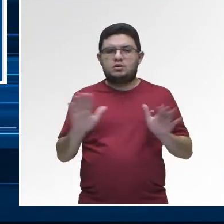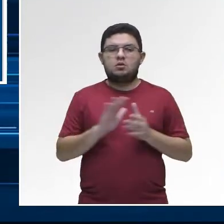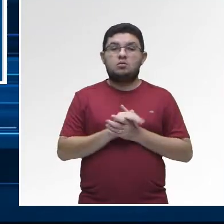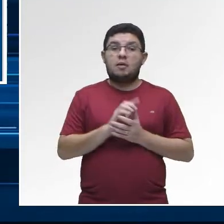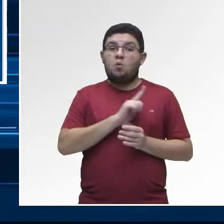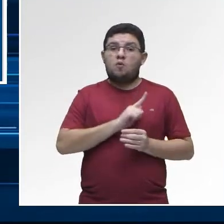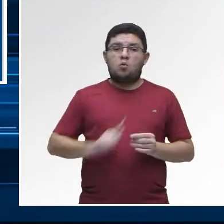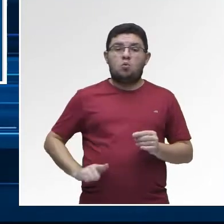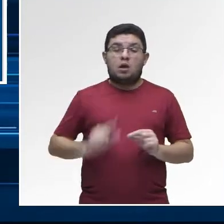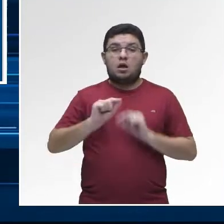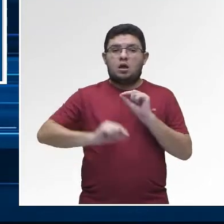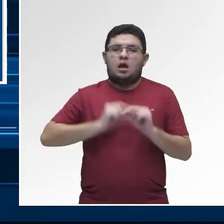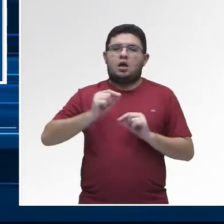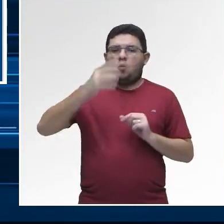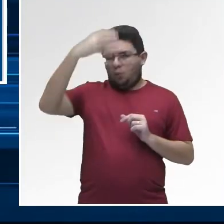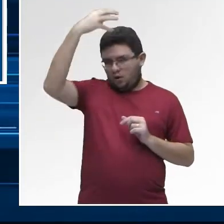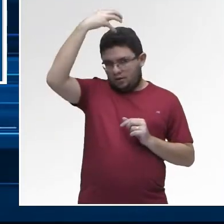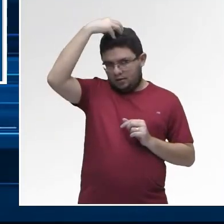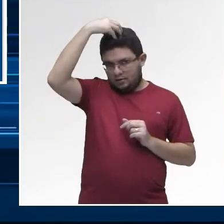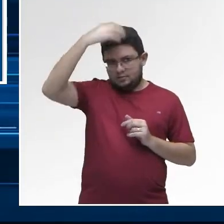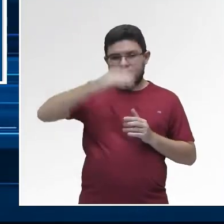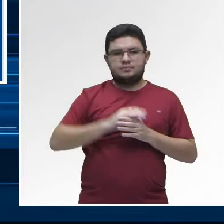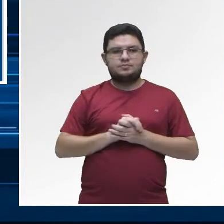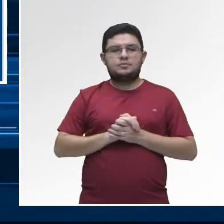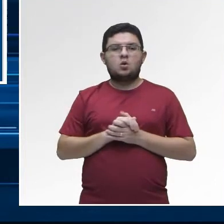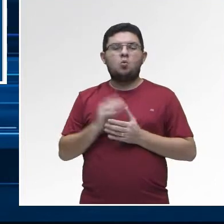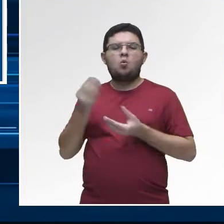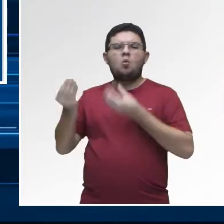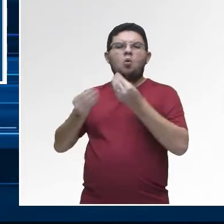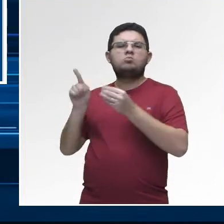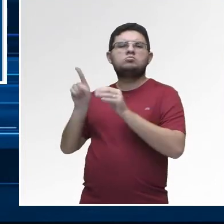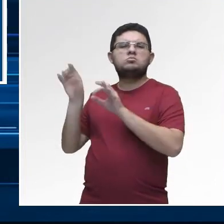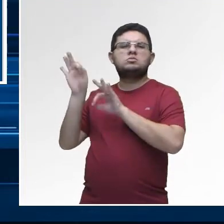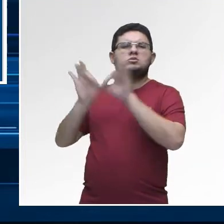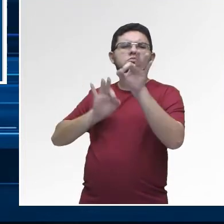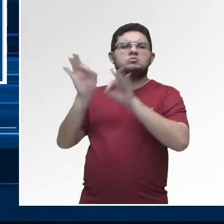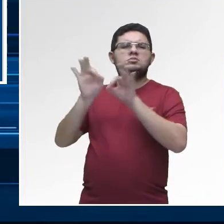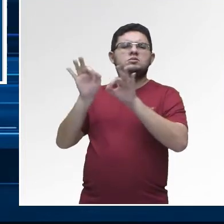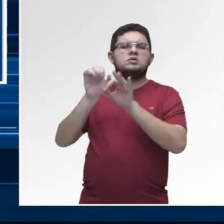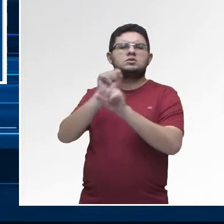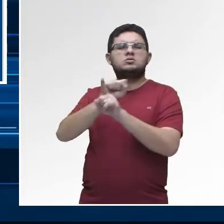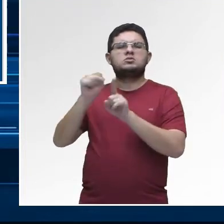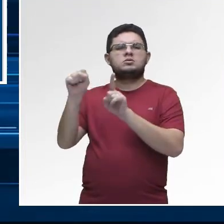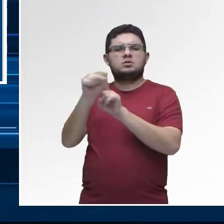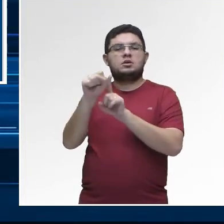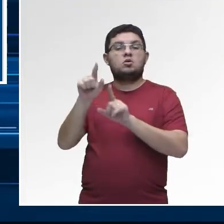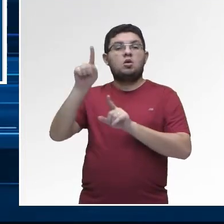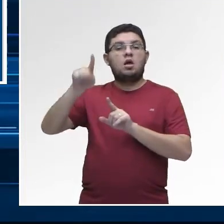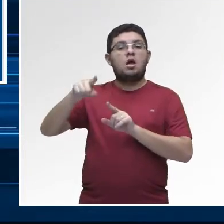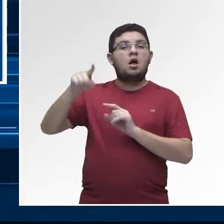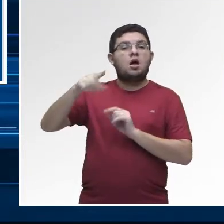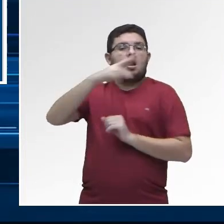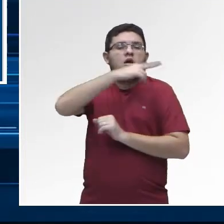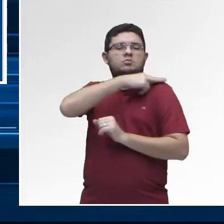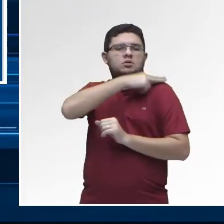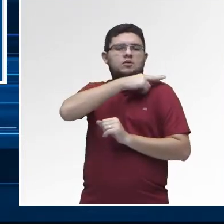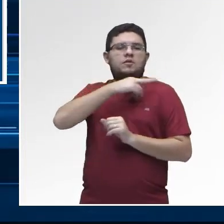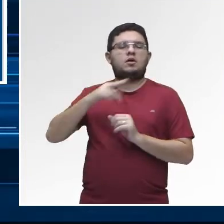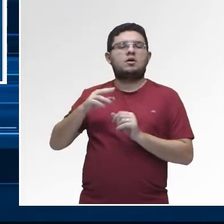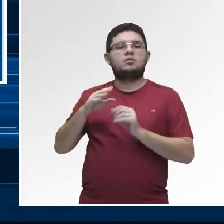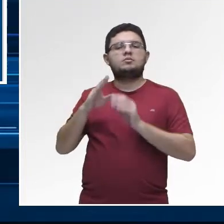mantinha a sociedade dessa forma? A igreja, com a sua ideologia, não é isso? Dizendo,